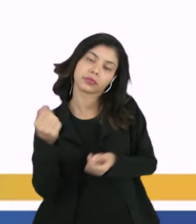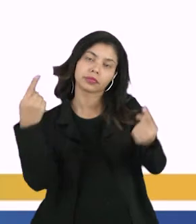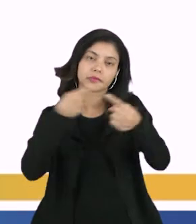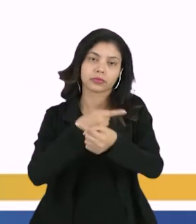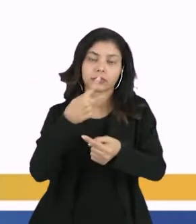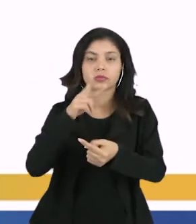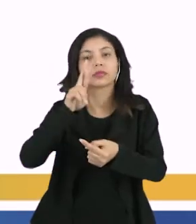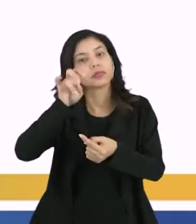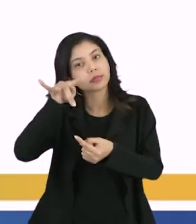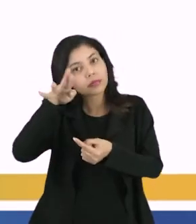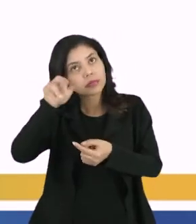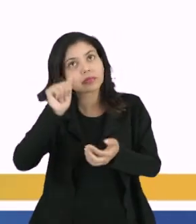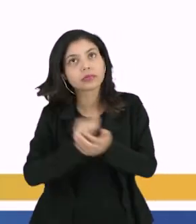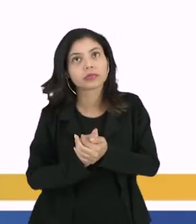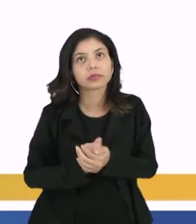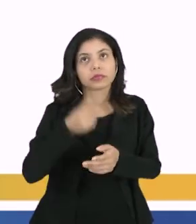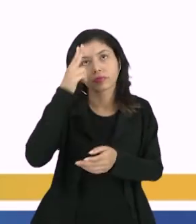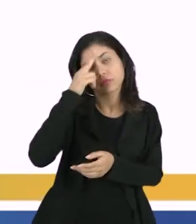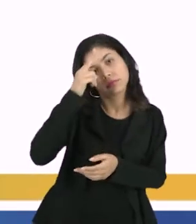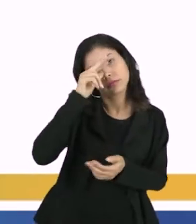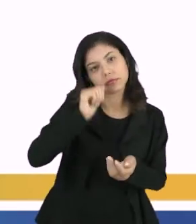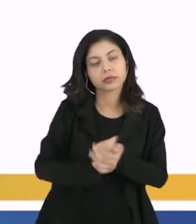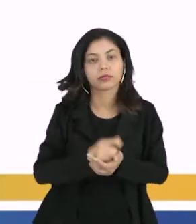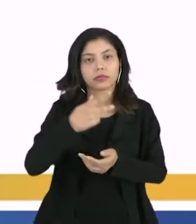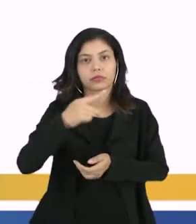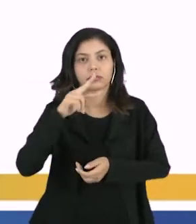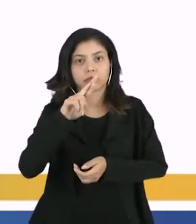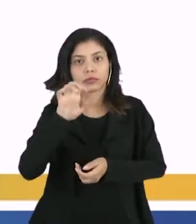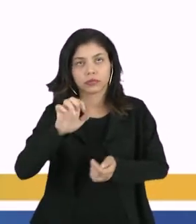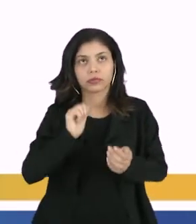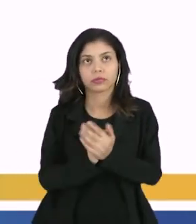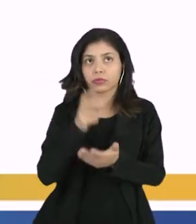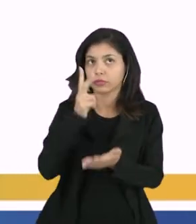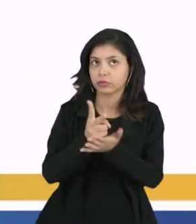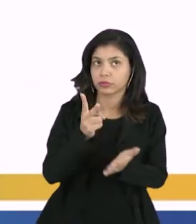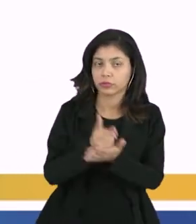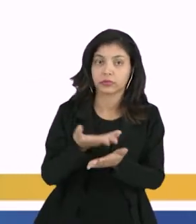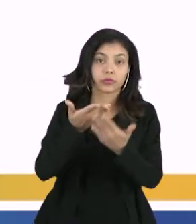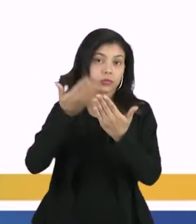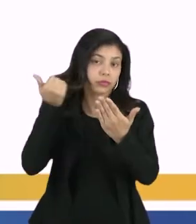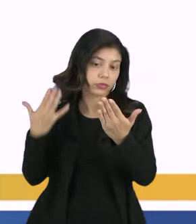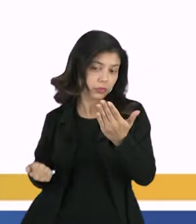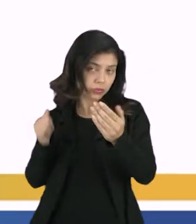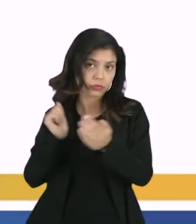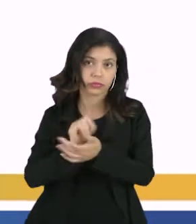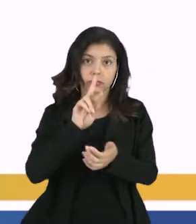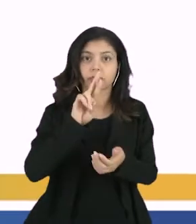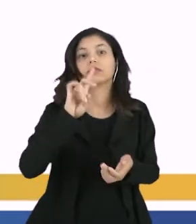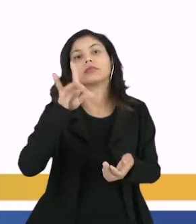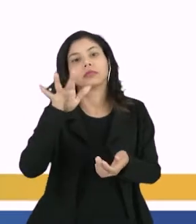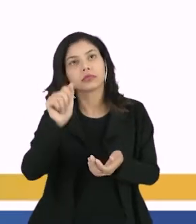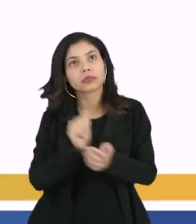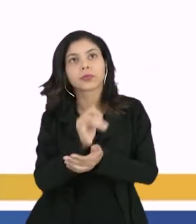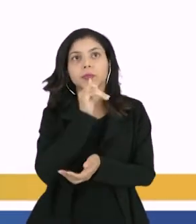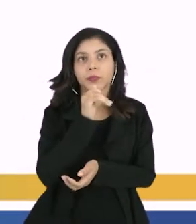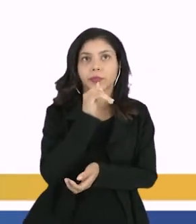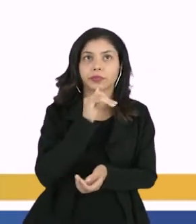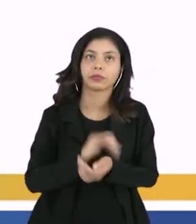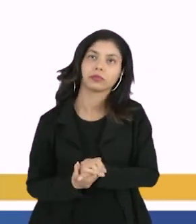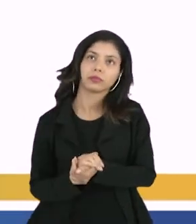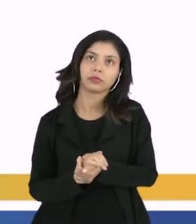palavra primitiva. Lembrando que o prefixo é sempre o que vem antes do radical. Por